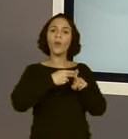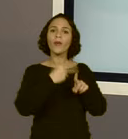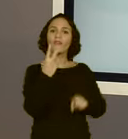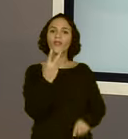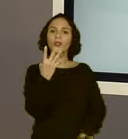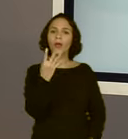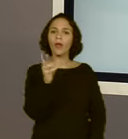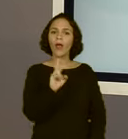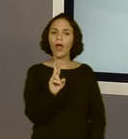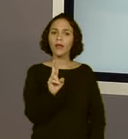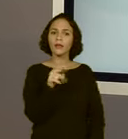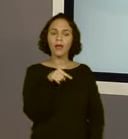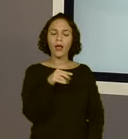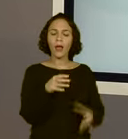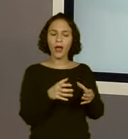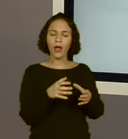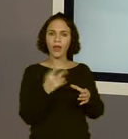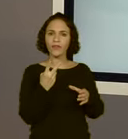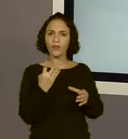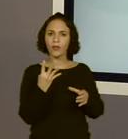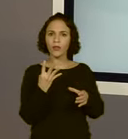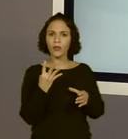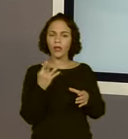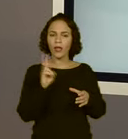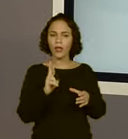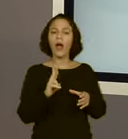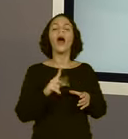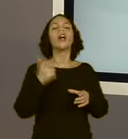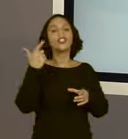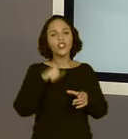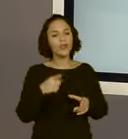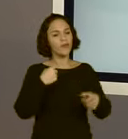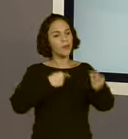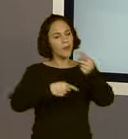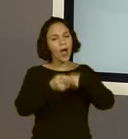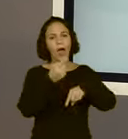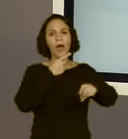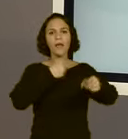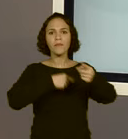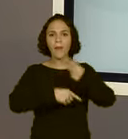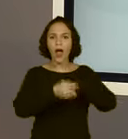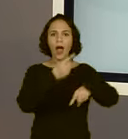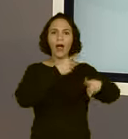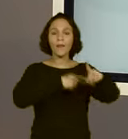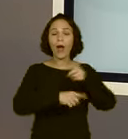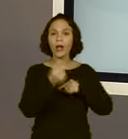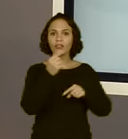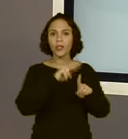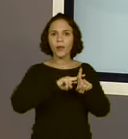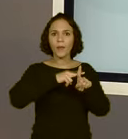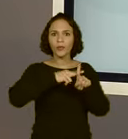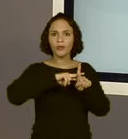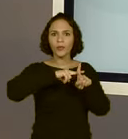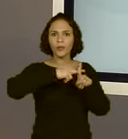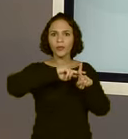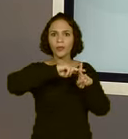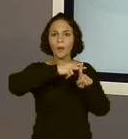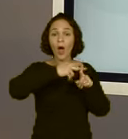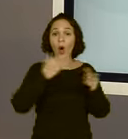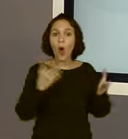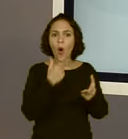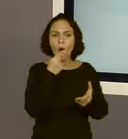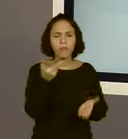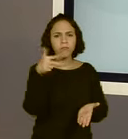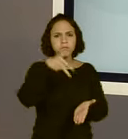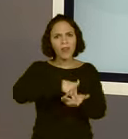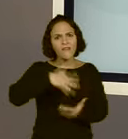esses R$24, ele foi reinvestindo aquele dinheiro e multiplicando aquele recurso. E hoje ele é um